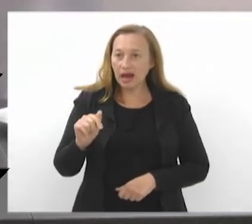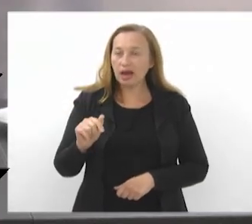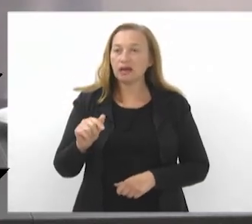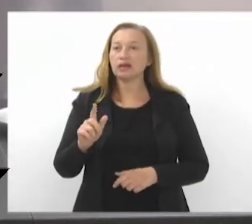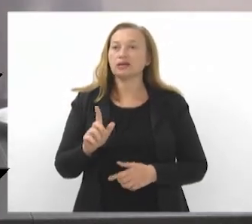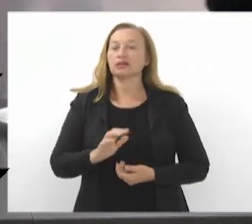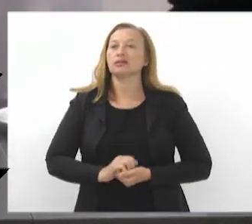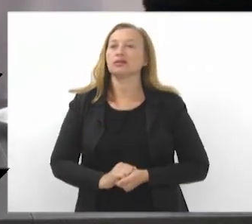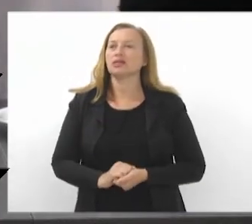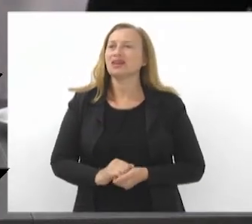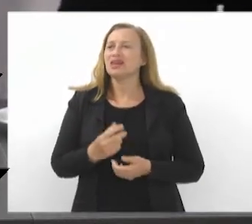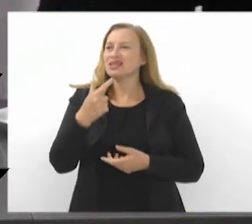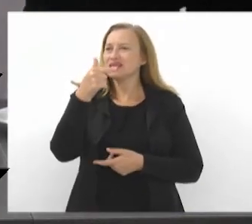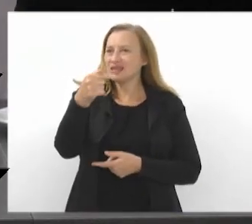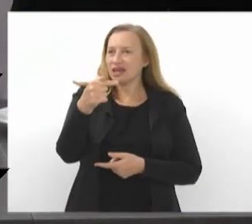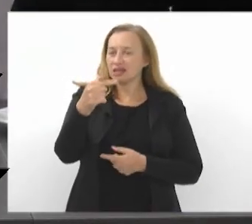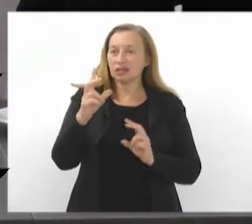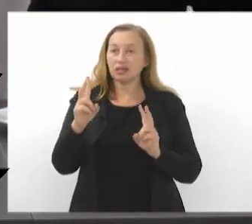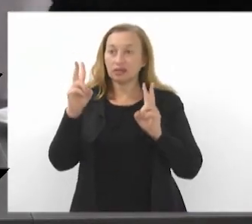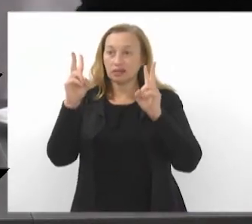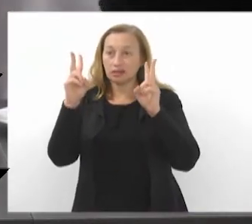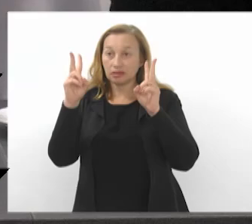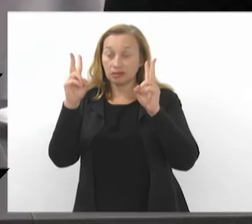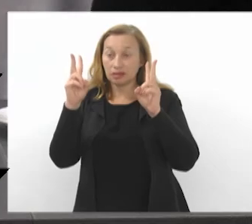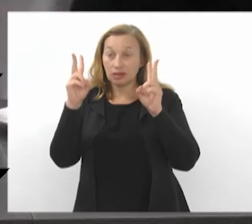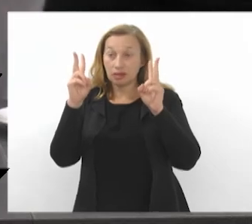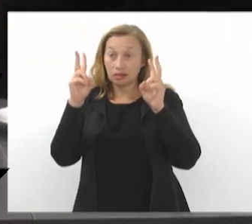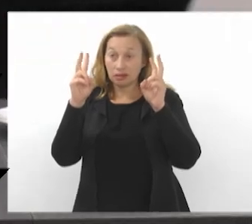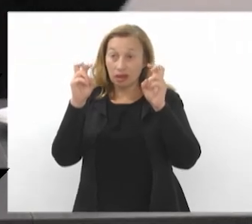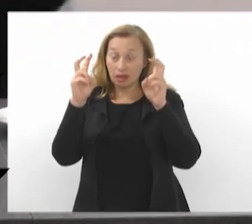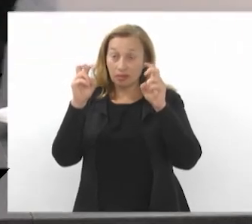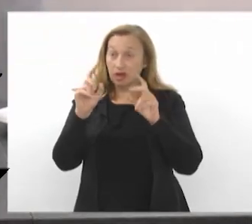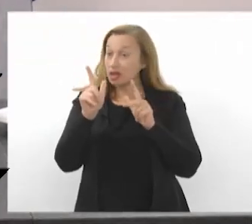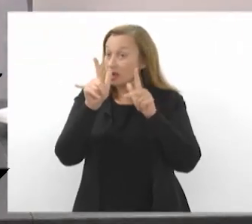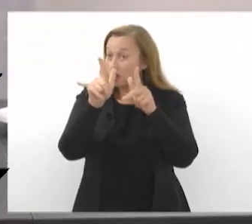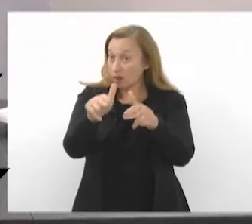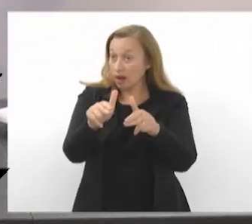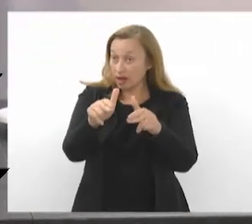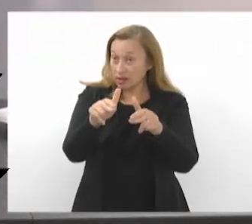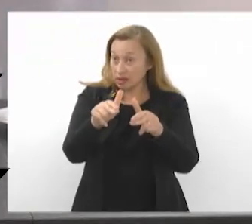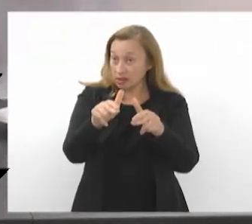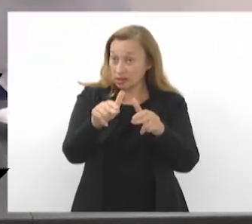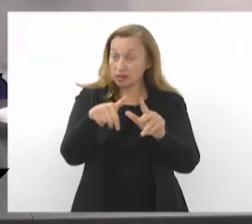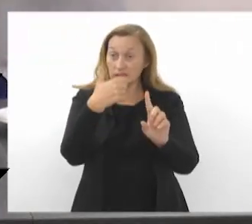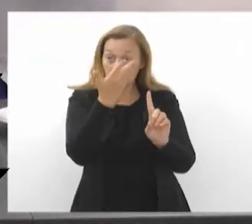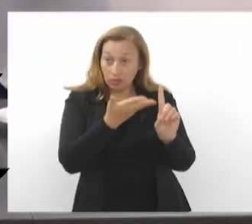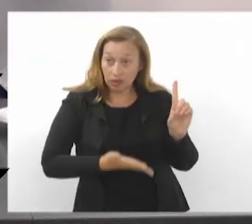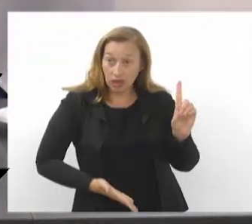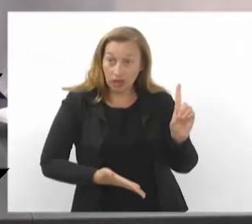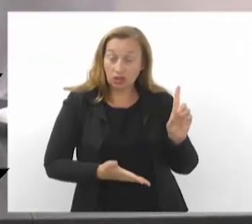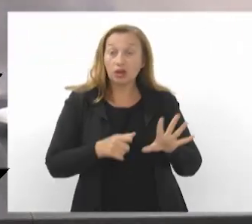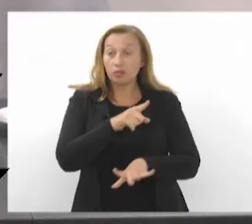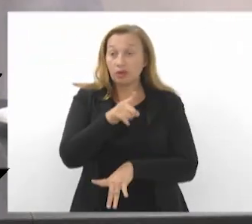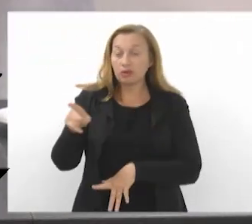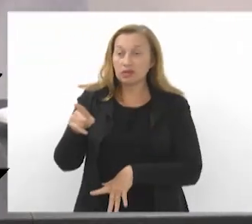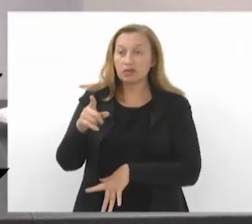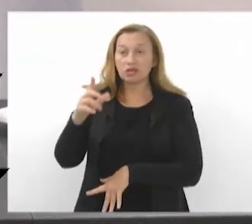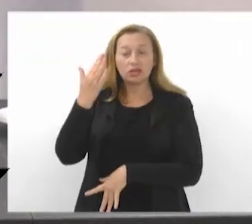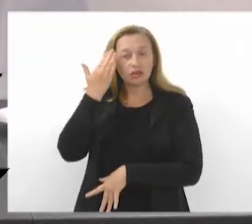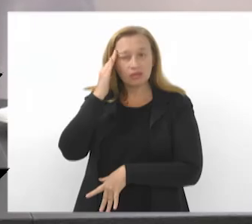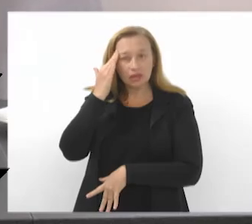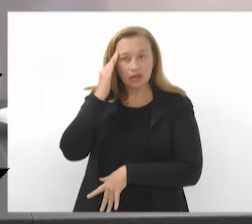tema. Então, só para que Vossas Excelências tenham em mente aí na análise, e outras pautas Como é que